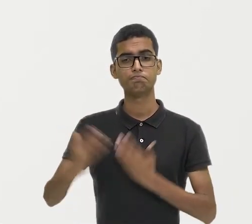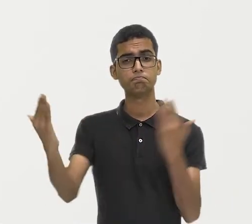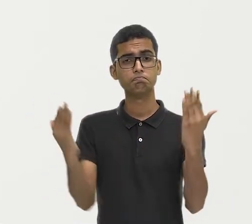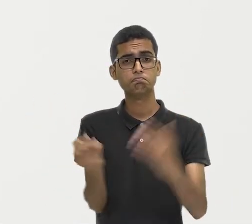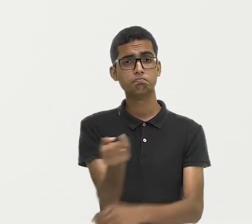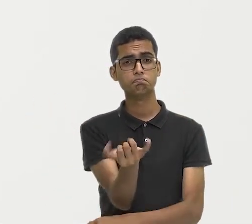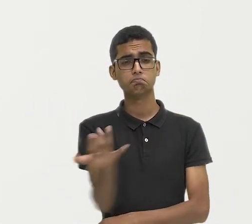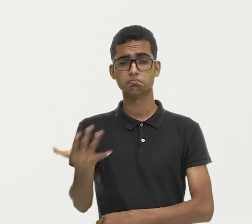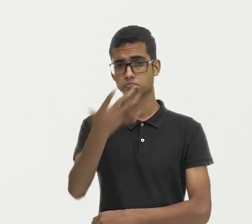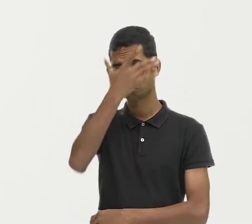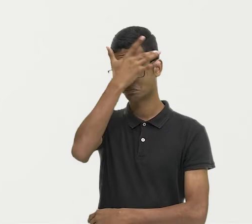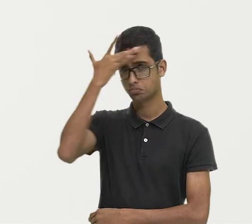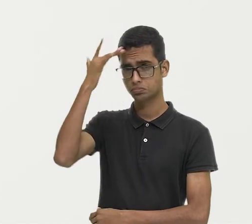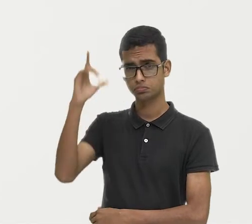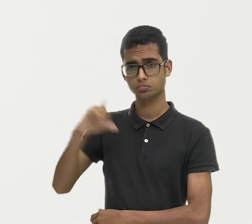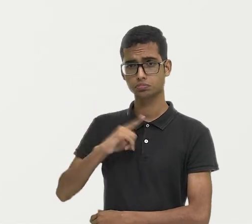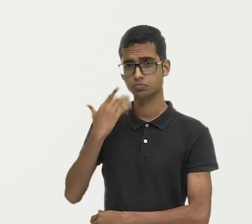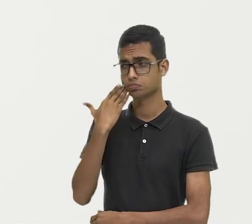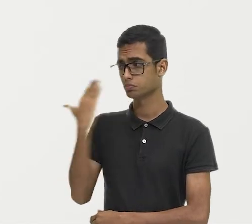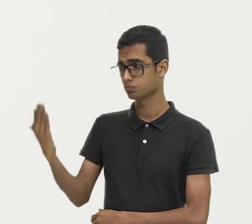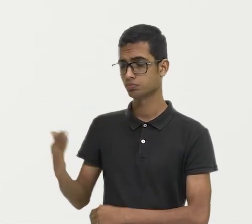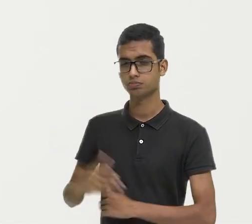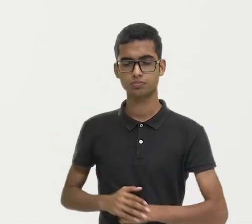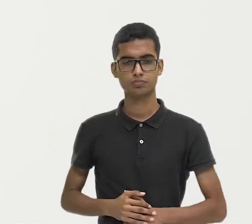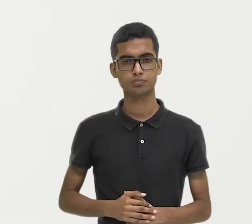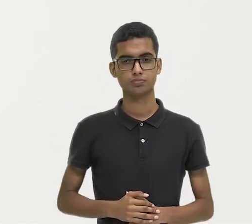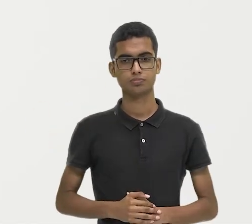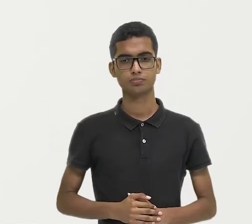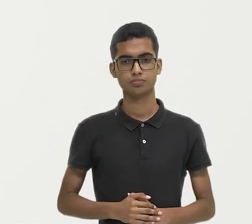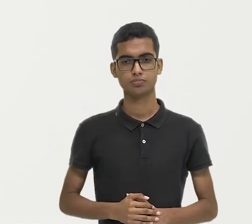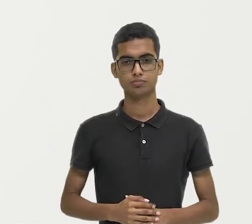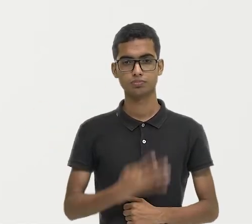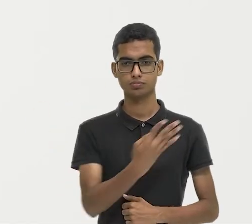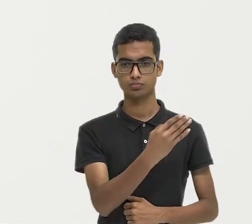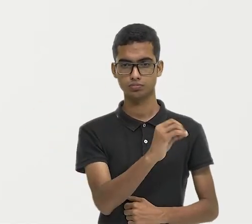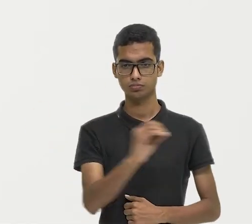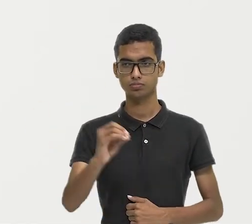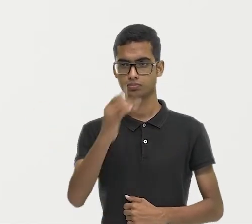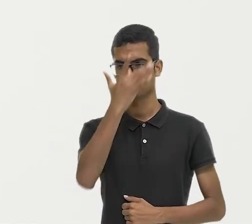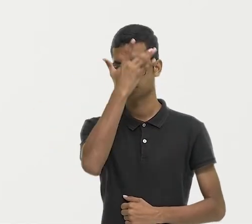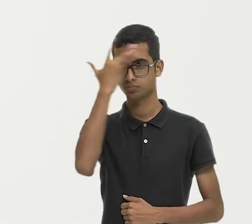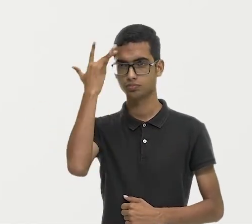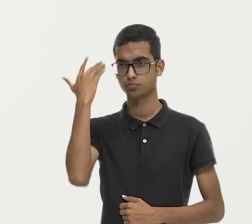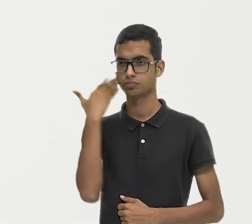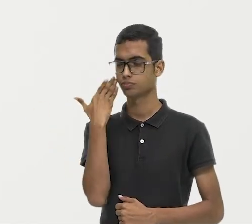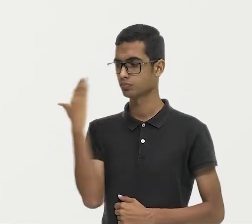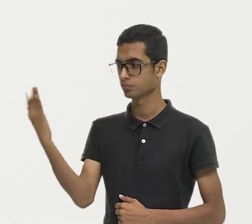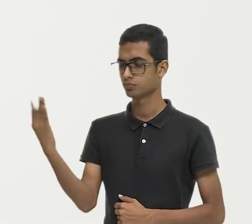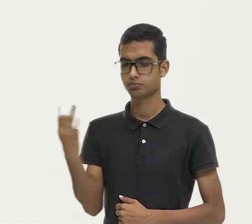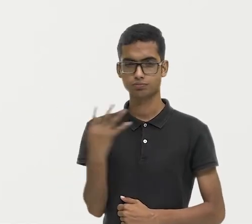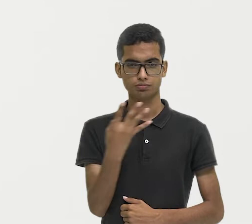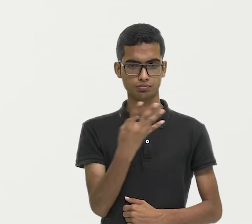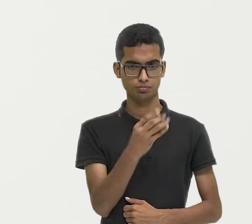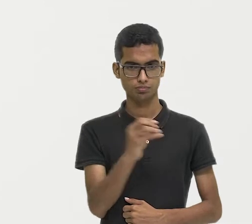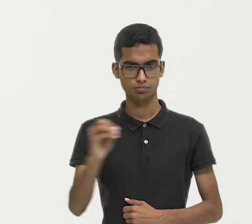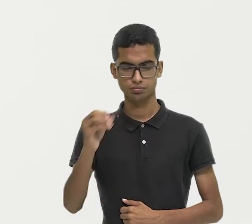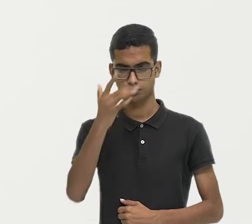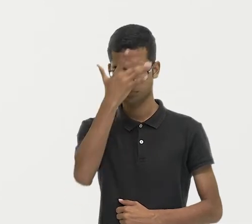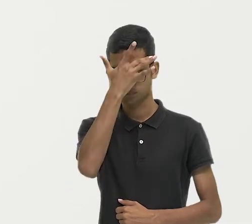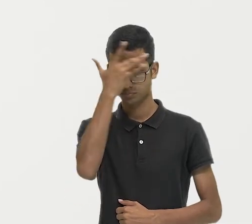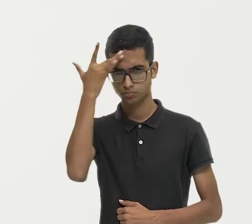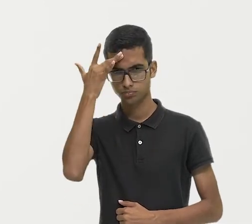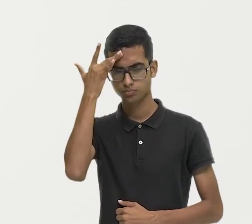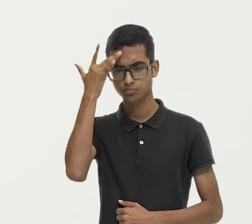aqui a comparação com a quantidade de pessoas, tá? Então, olha só. 400 pessoas, vamos lá.